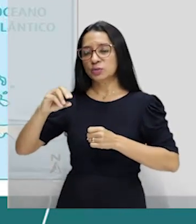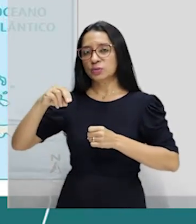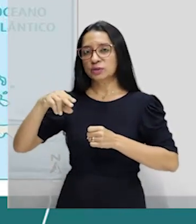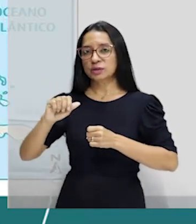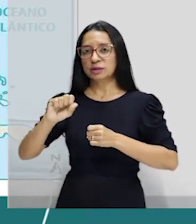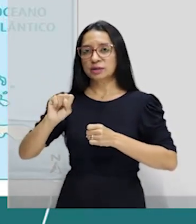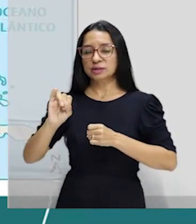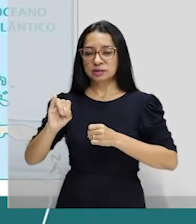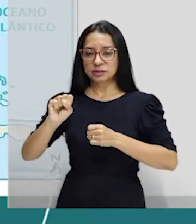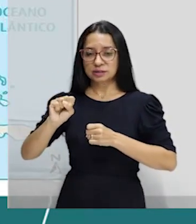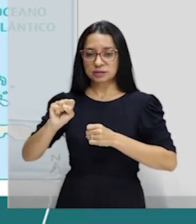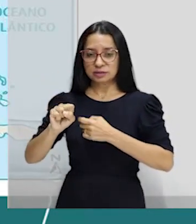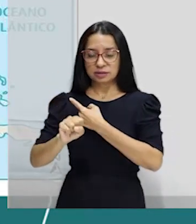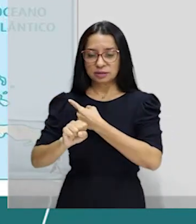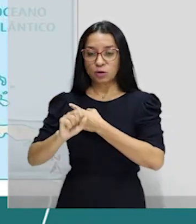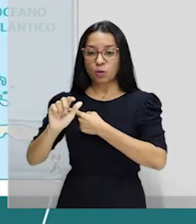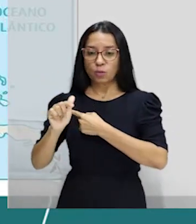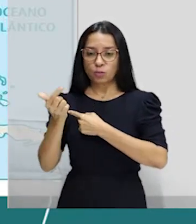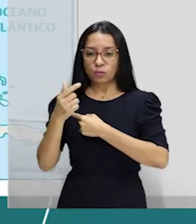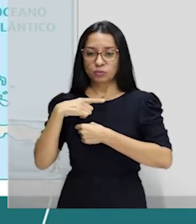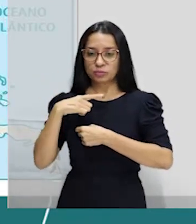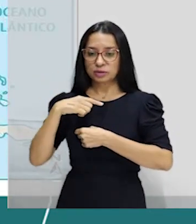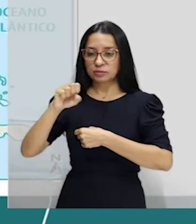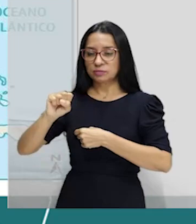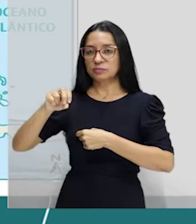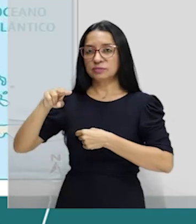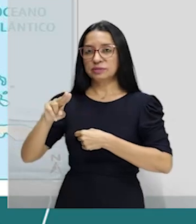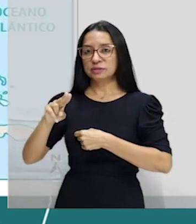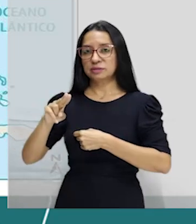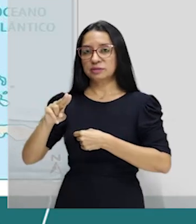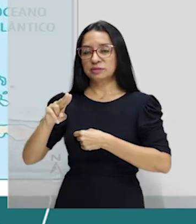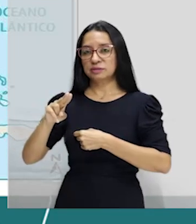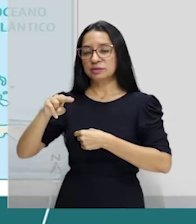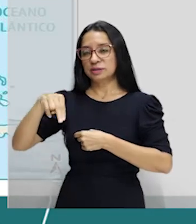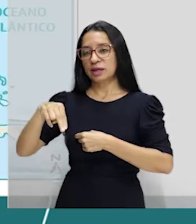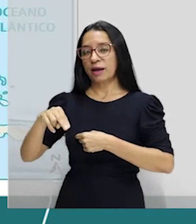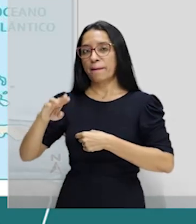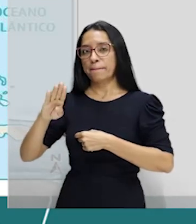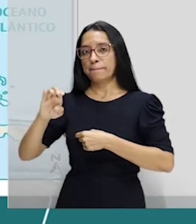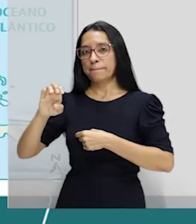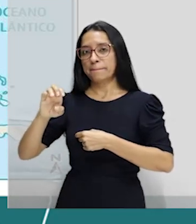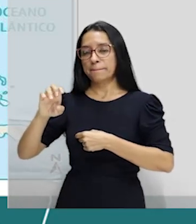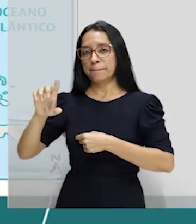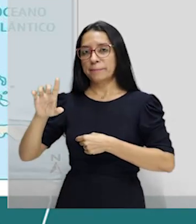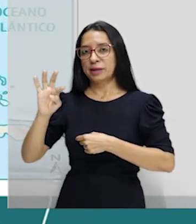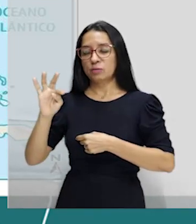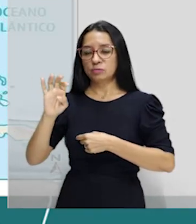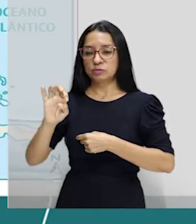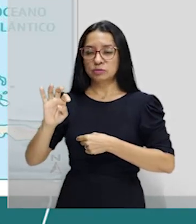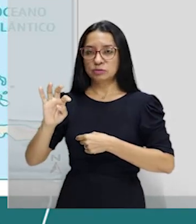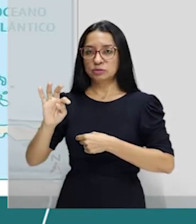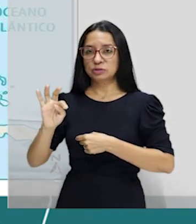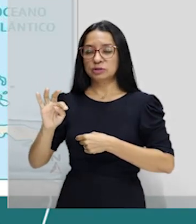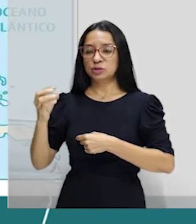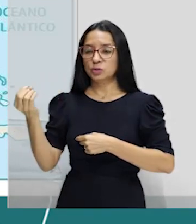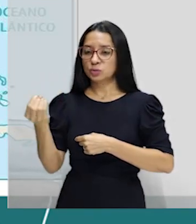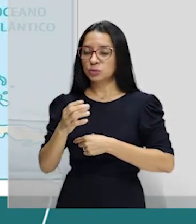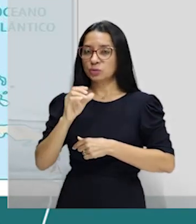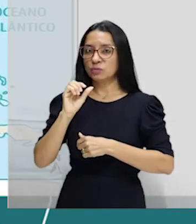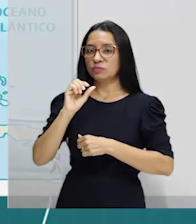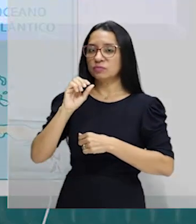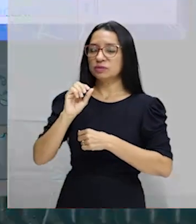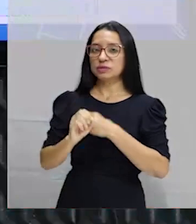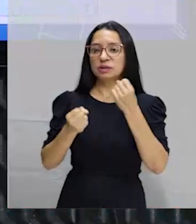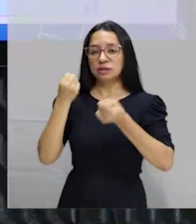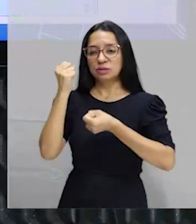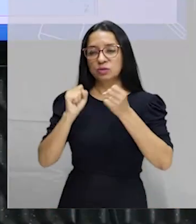do outro lado, galera, tu tem o Sun Belt, tá certo? Que são novas indústrias de tecnologia de ponta, capital ali envolvido